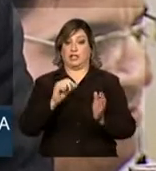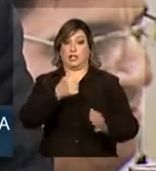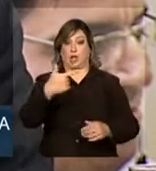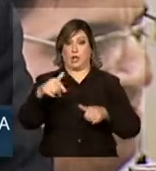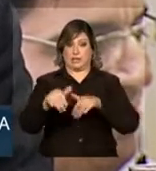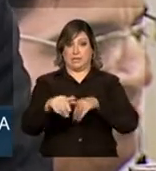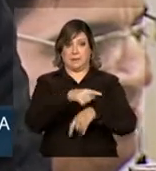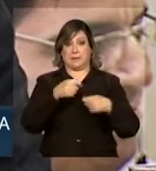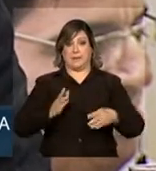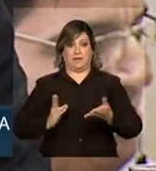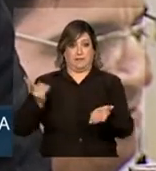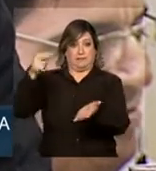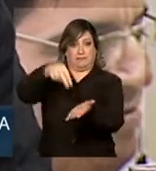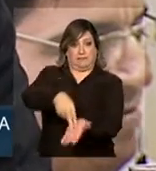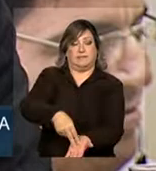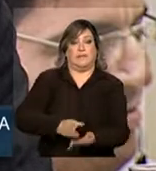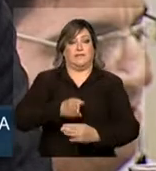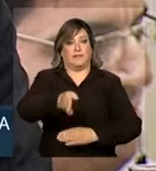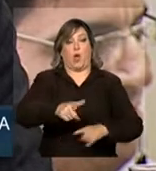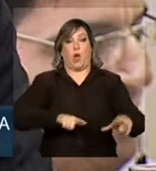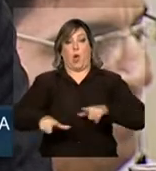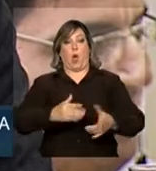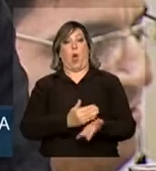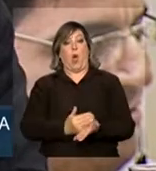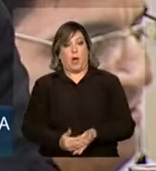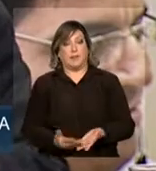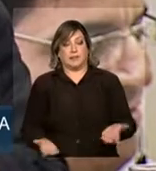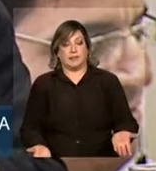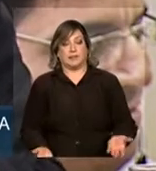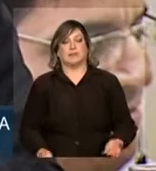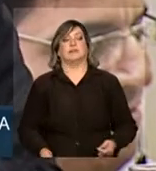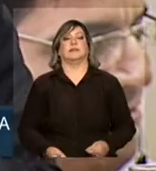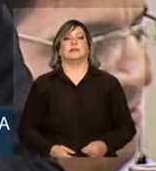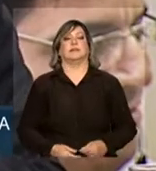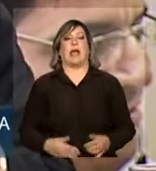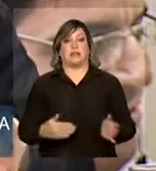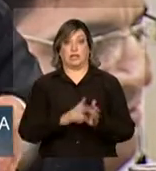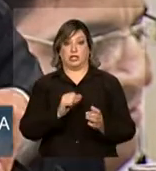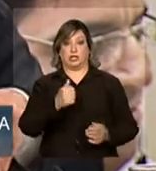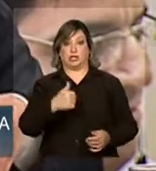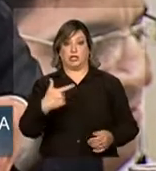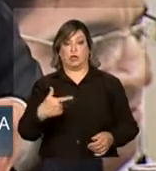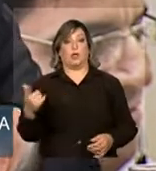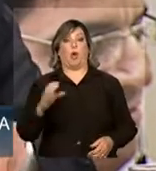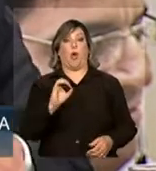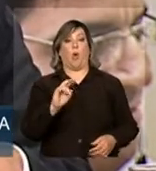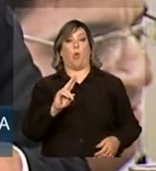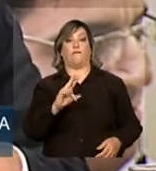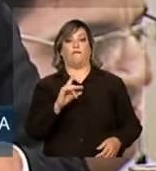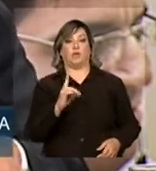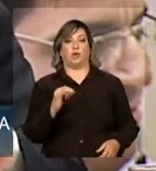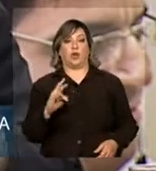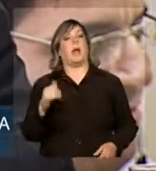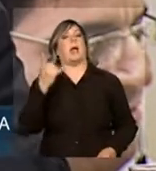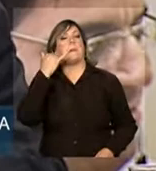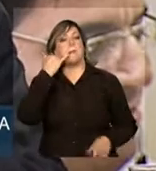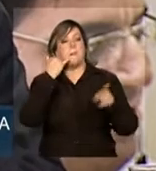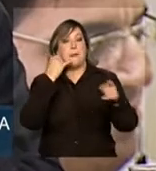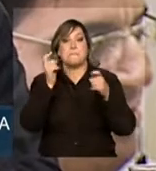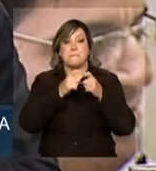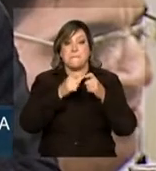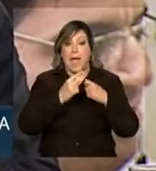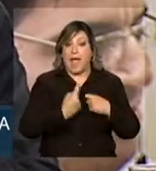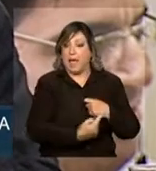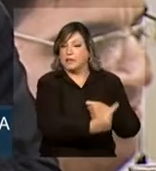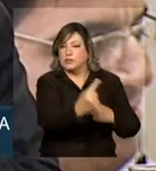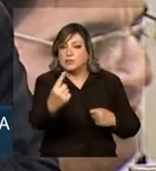Setembro para começar suas atividades profissionais né até até o dia 12 então a ouvidoria liga tanto pros médicos quanto pra